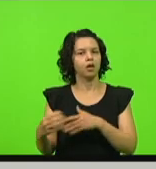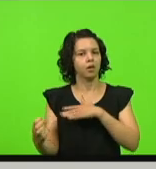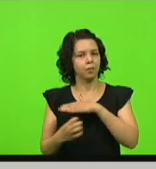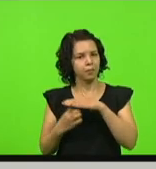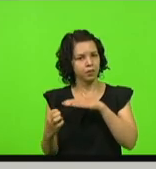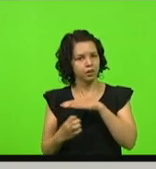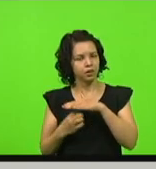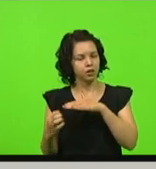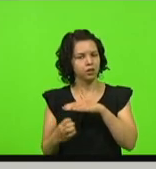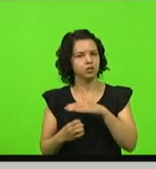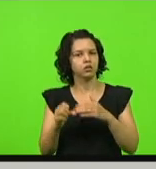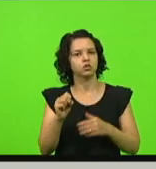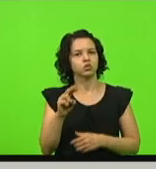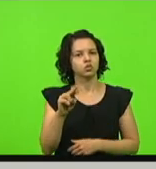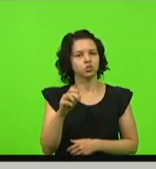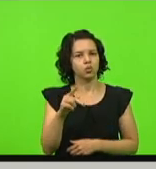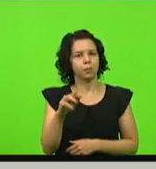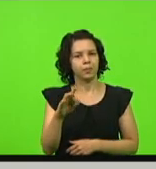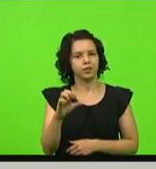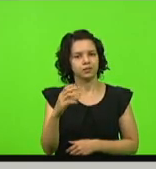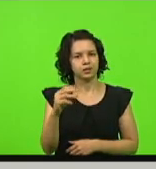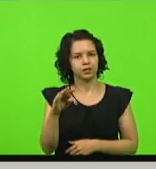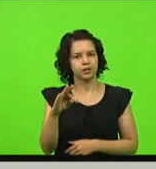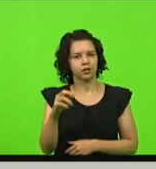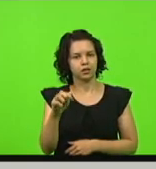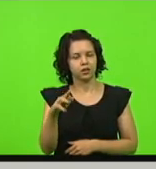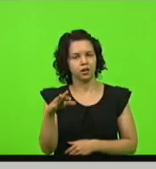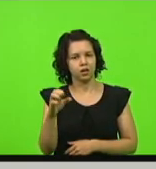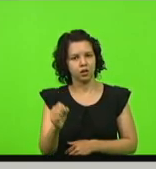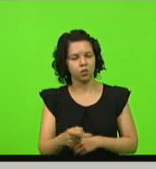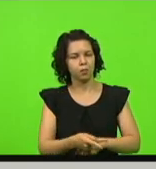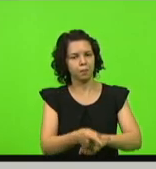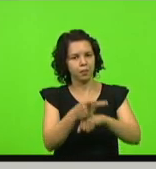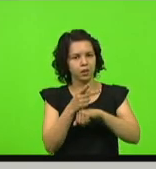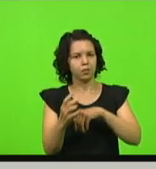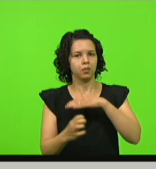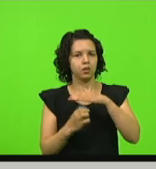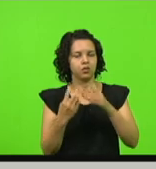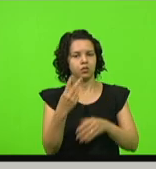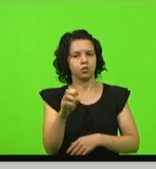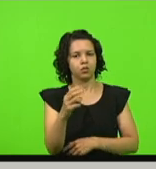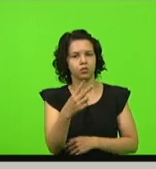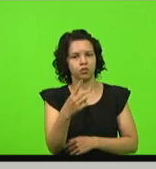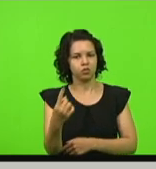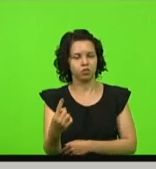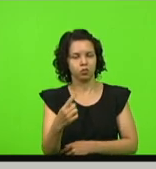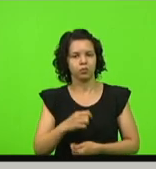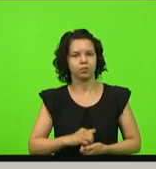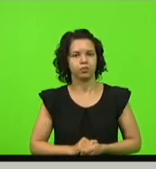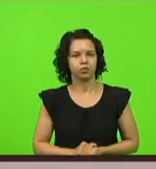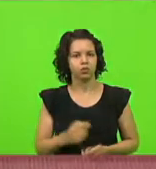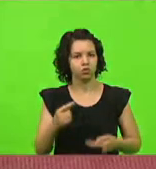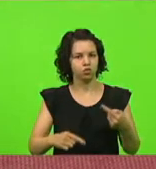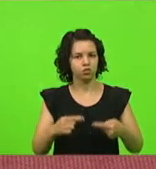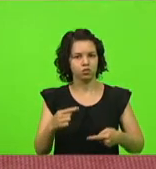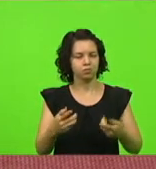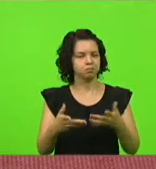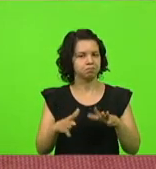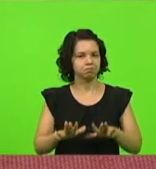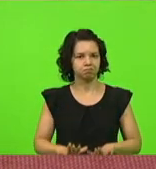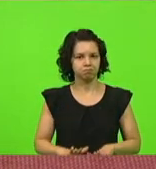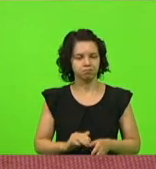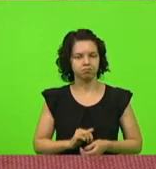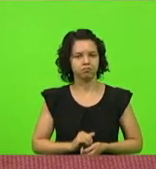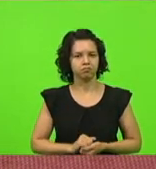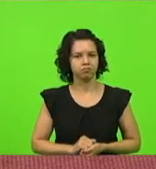Centenário pelos resultados obtidos no Prêmio Destaque Empresarial 2021, promovido pela Associação Empresarial de São Miguel do Oeste. Em discussão, não havendo quem queira discutir